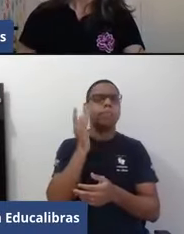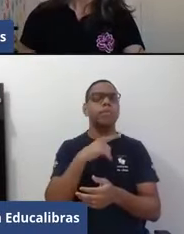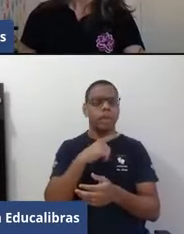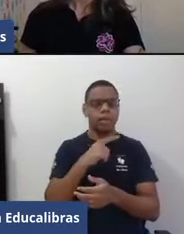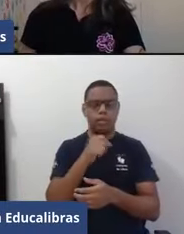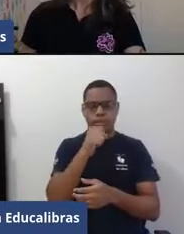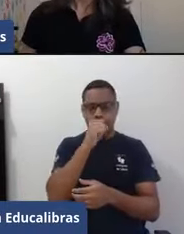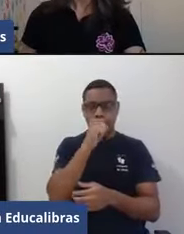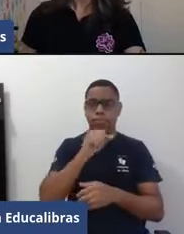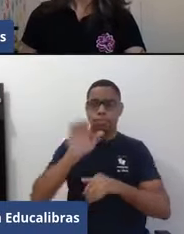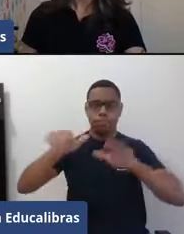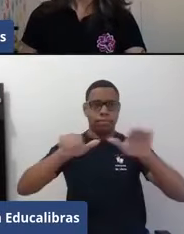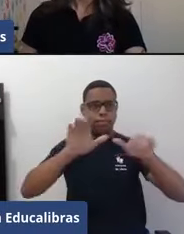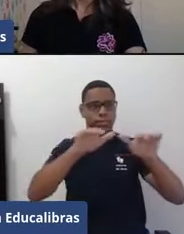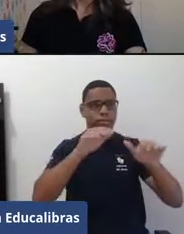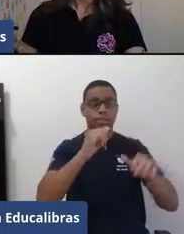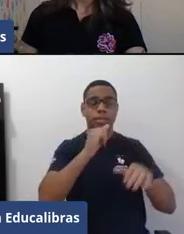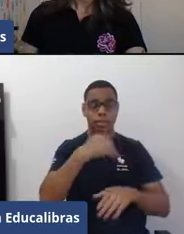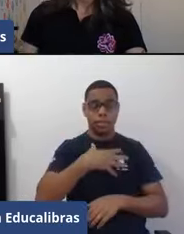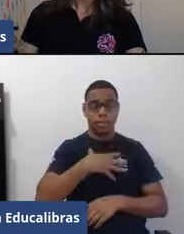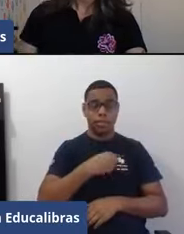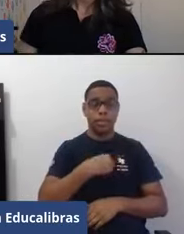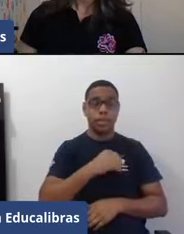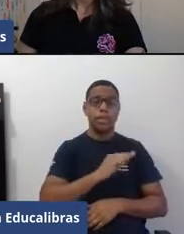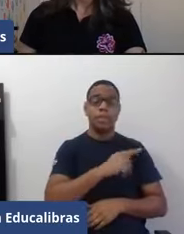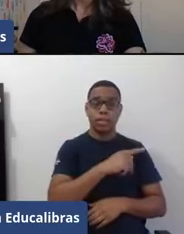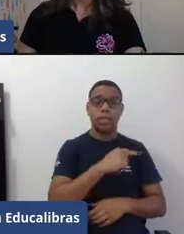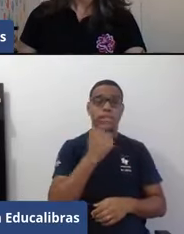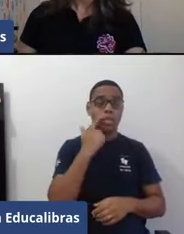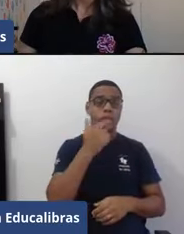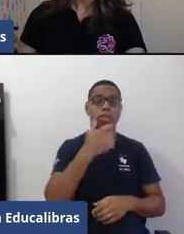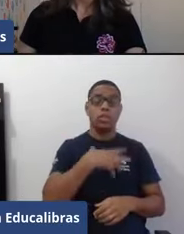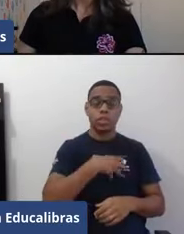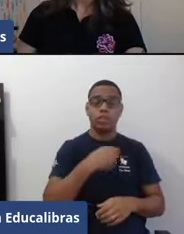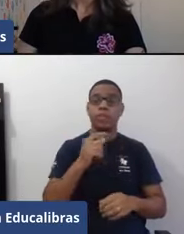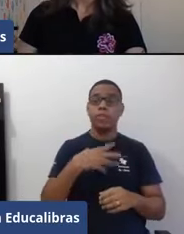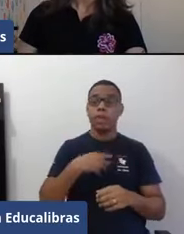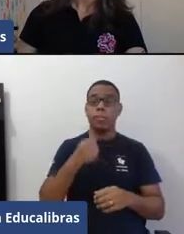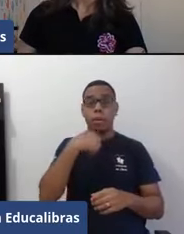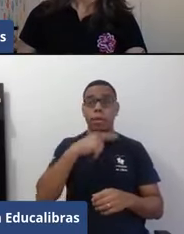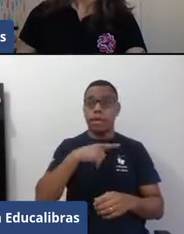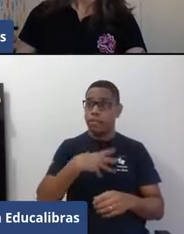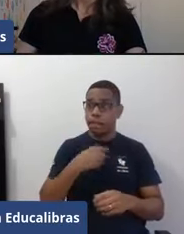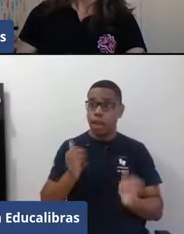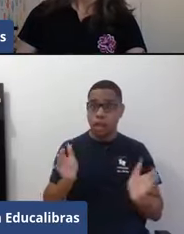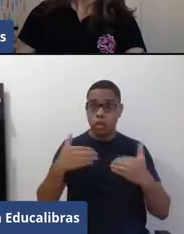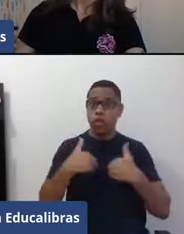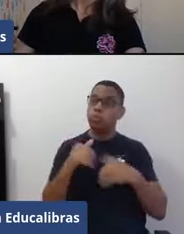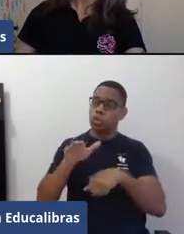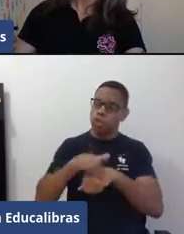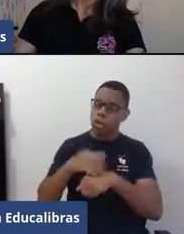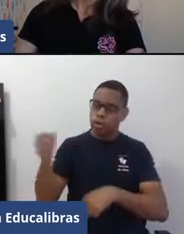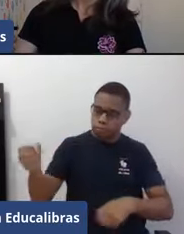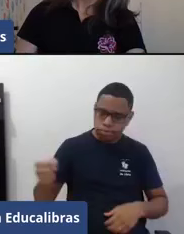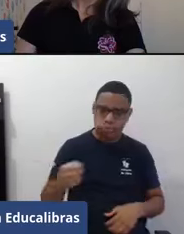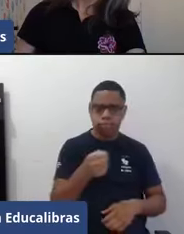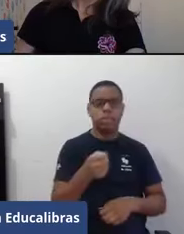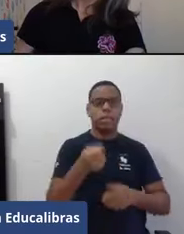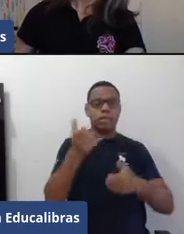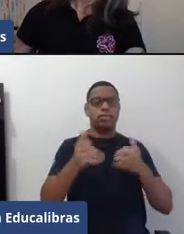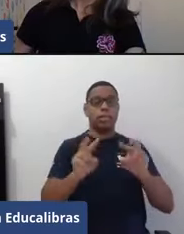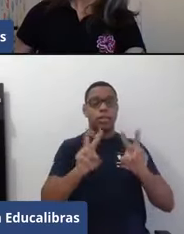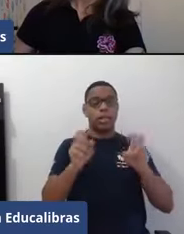casos específicos. Por exemplo, a minha filha é PC. Podemos trazer uma mãe que tem um filho com autismo que faça uma fala baseada nisso. Uma